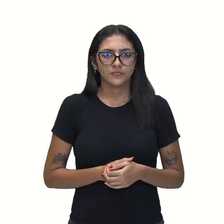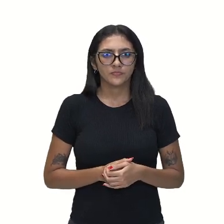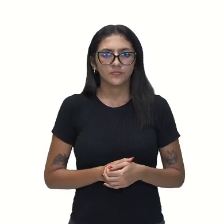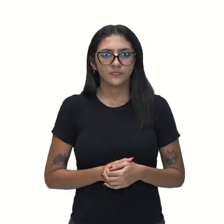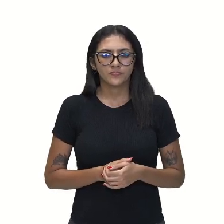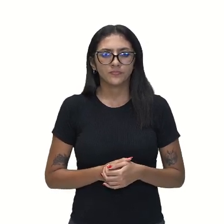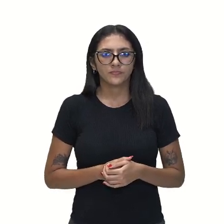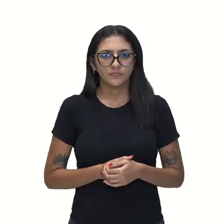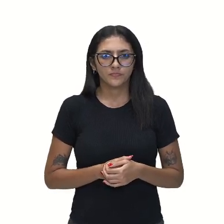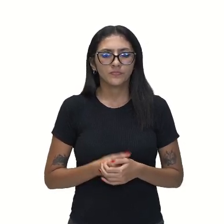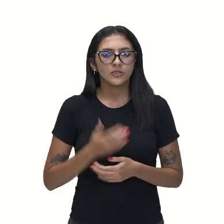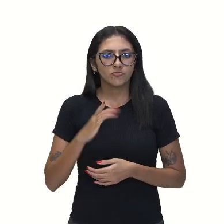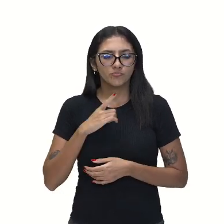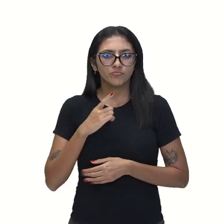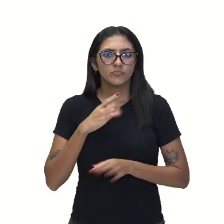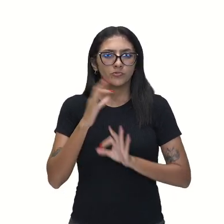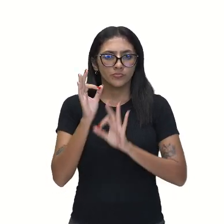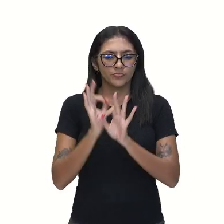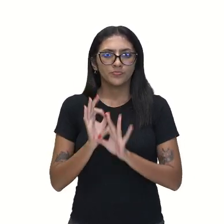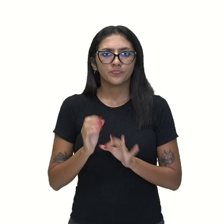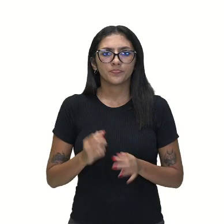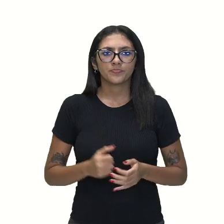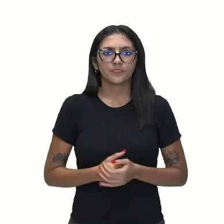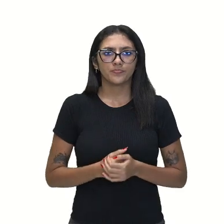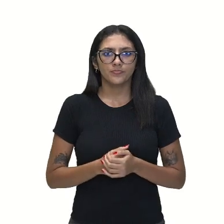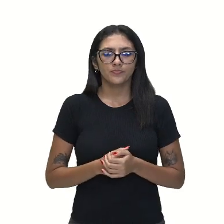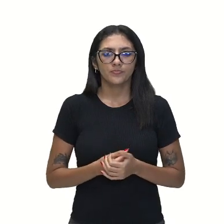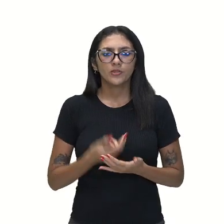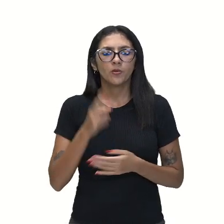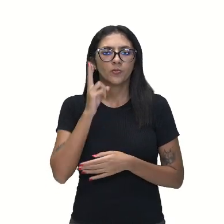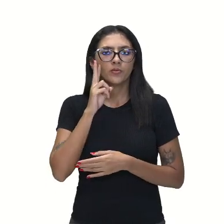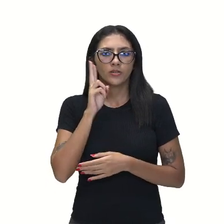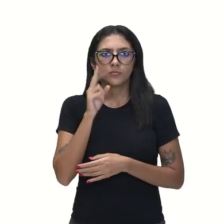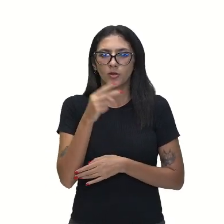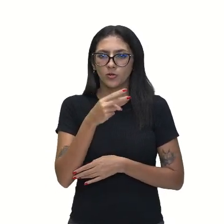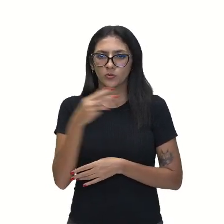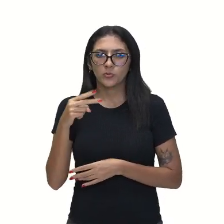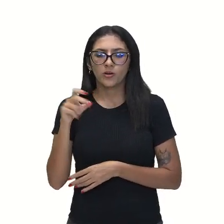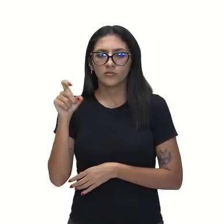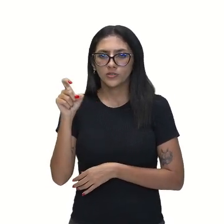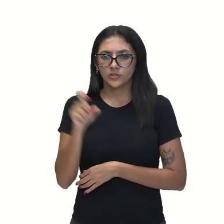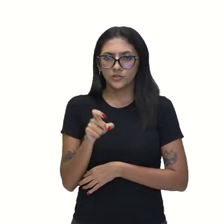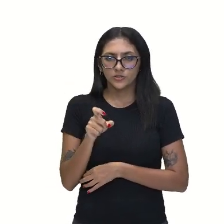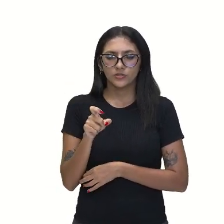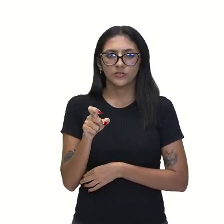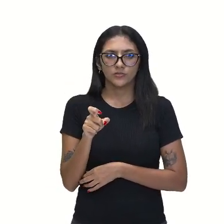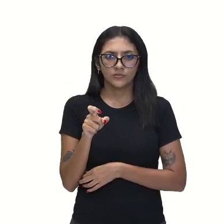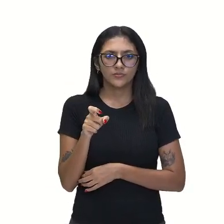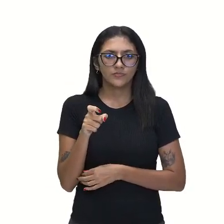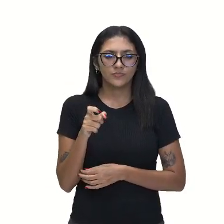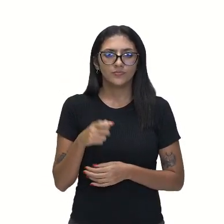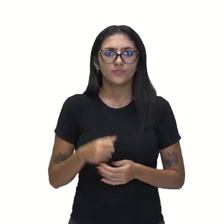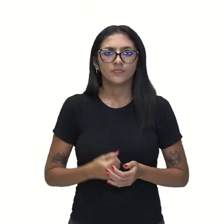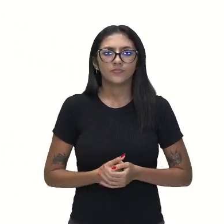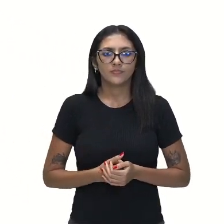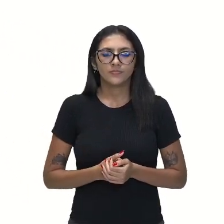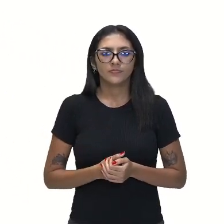Logaritmo de raiz cúbica de 10 na base 100. Então, a primeira coisa que eu vou fazer é igualar a x.